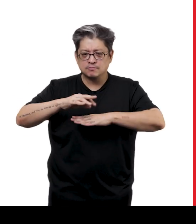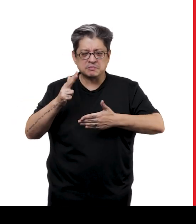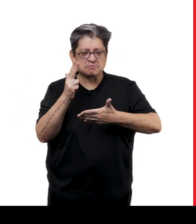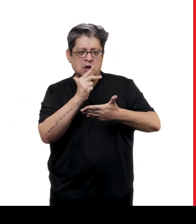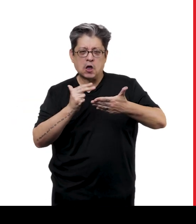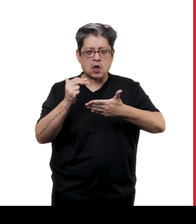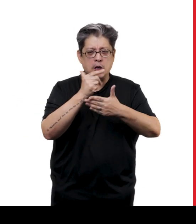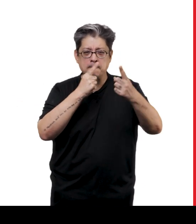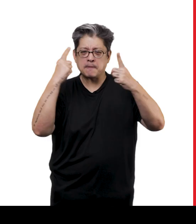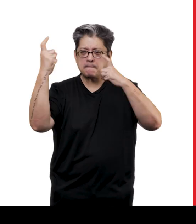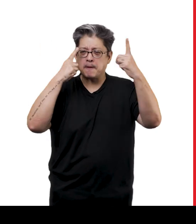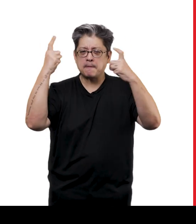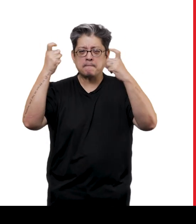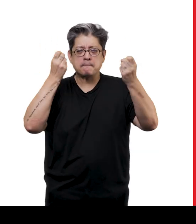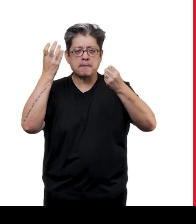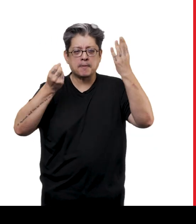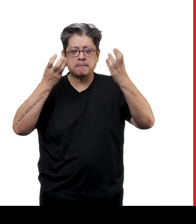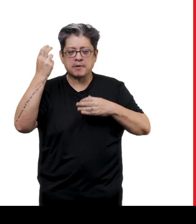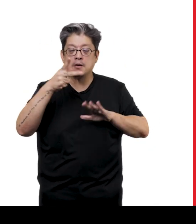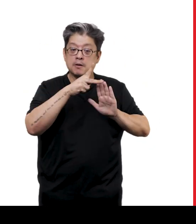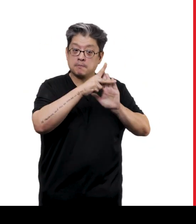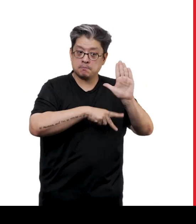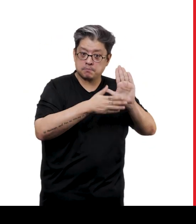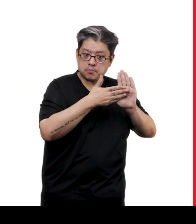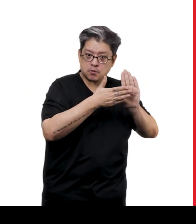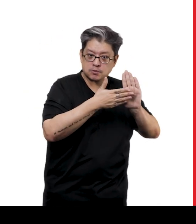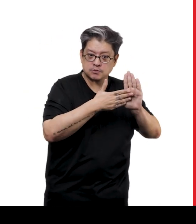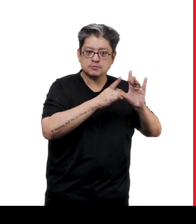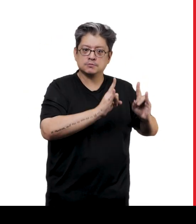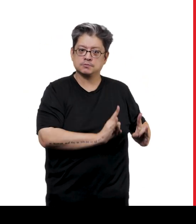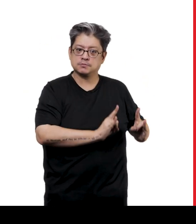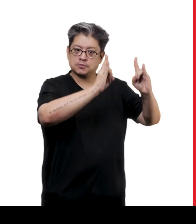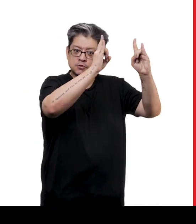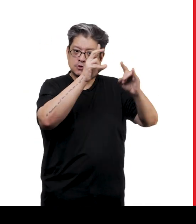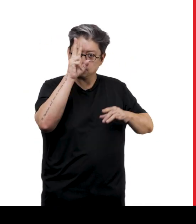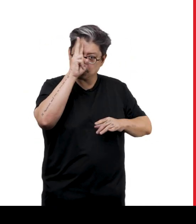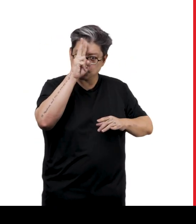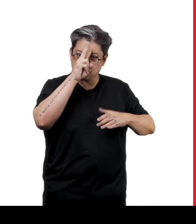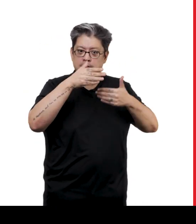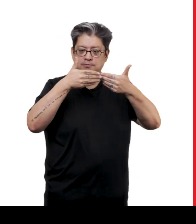em 1968 e que agora recebe seu nome.